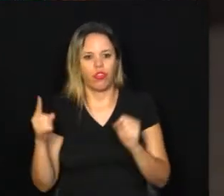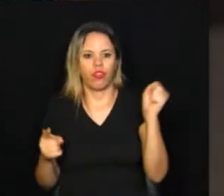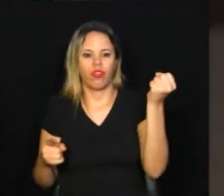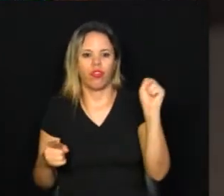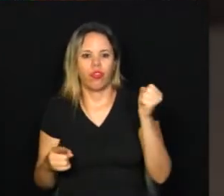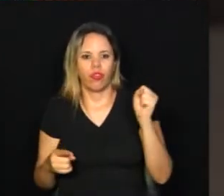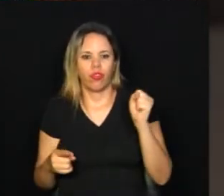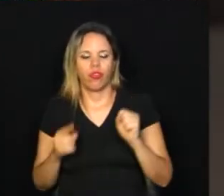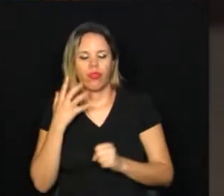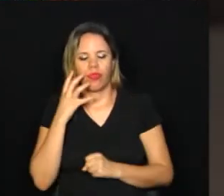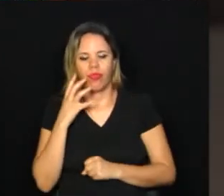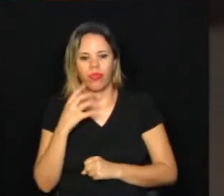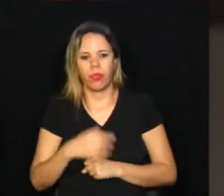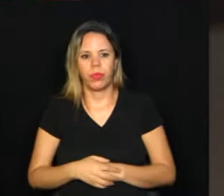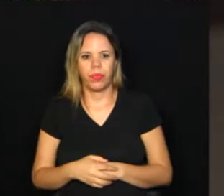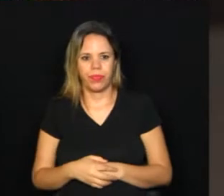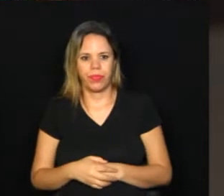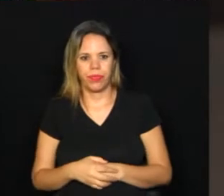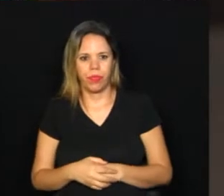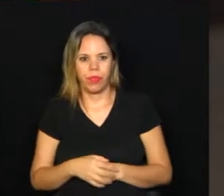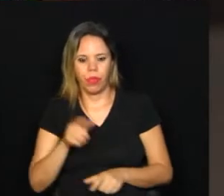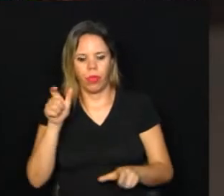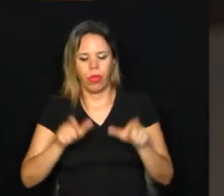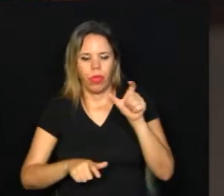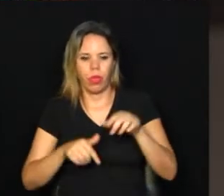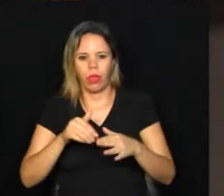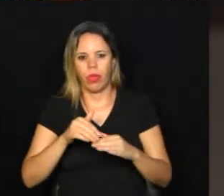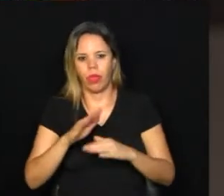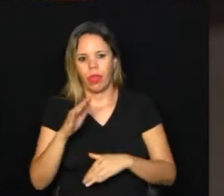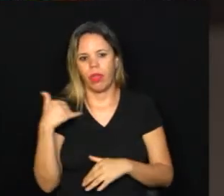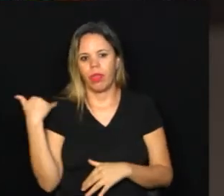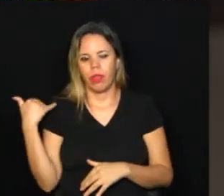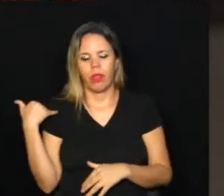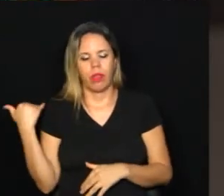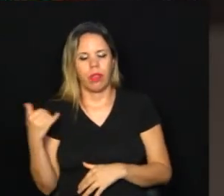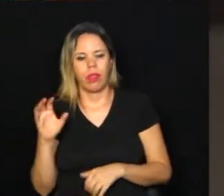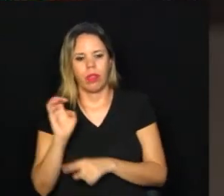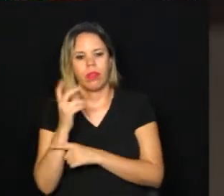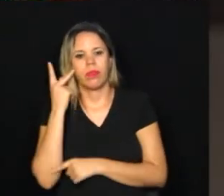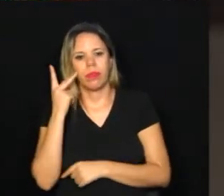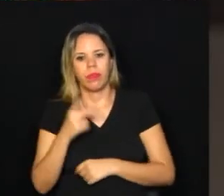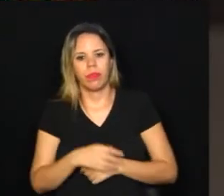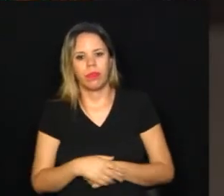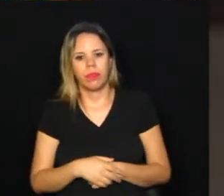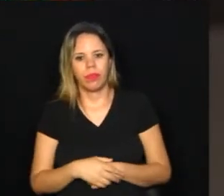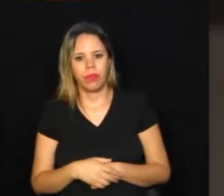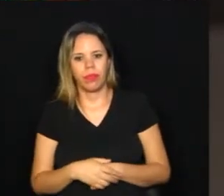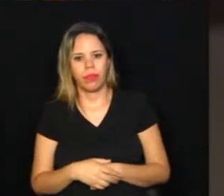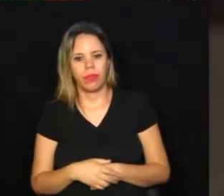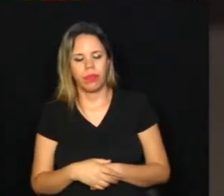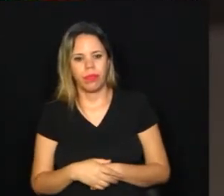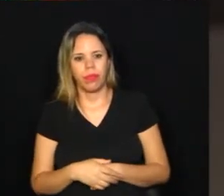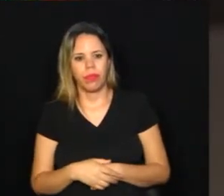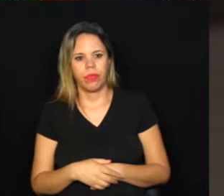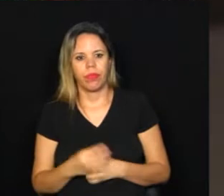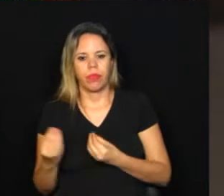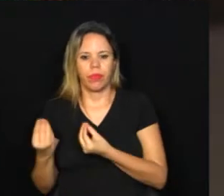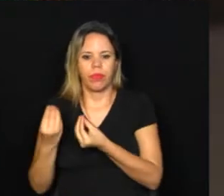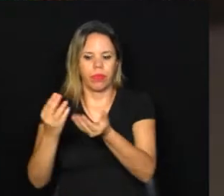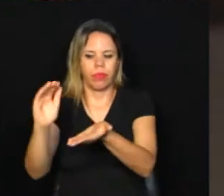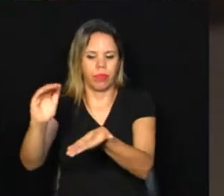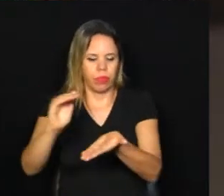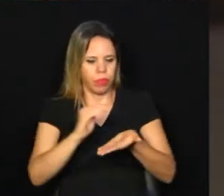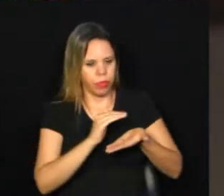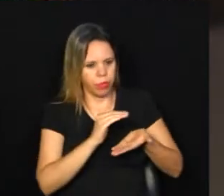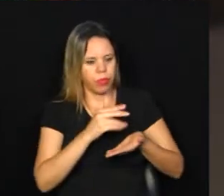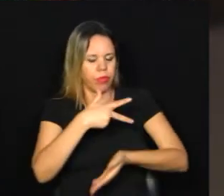8 de fevereiro as pessoas de mais idade no estado de São Paulo. O envio destas doses da